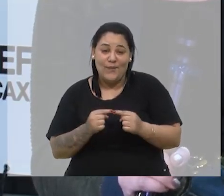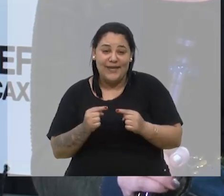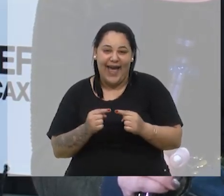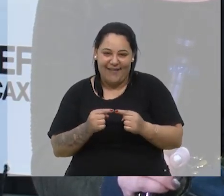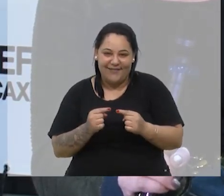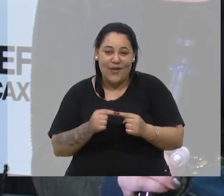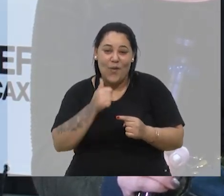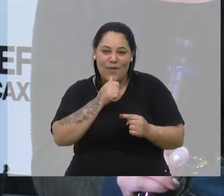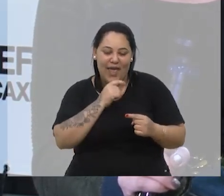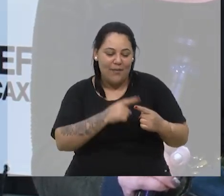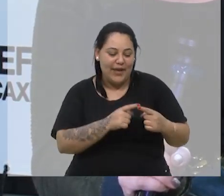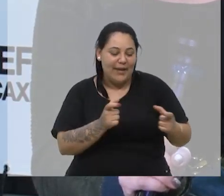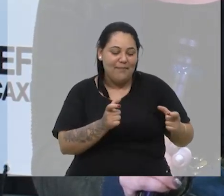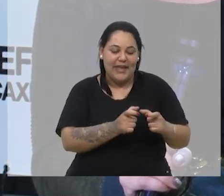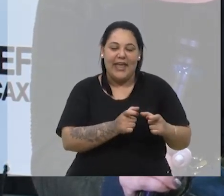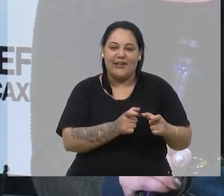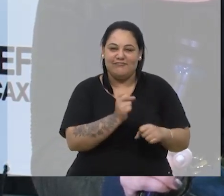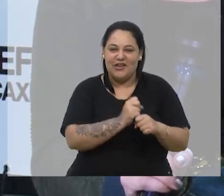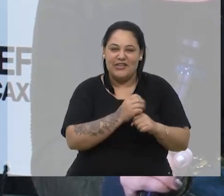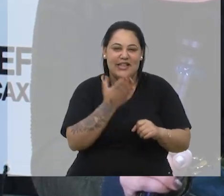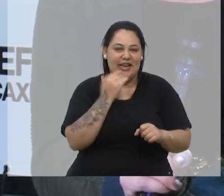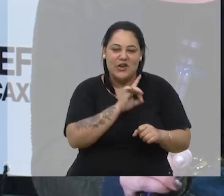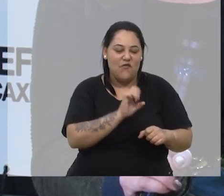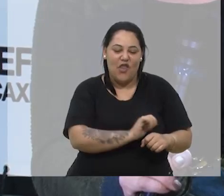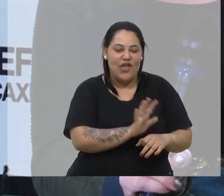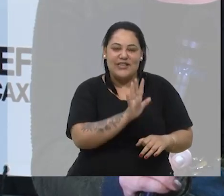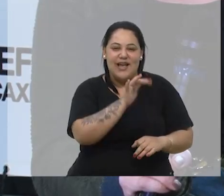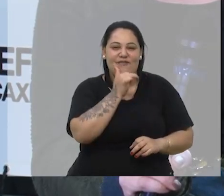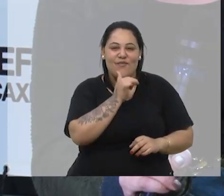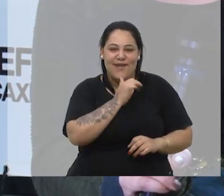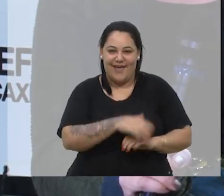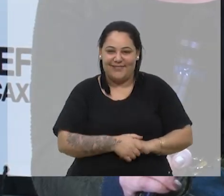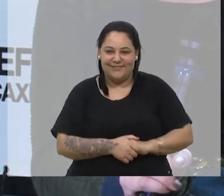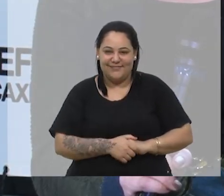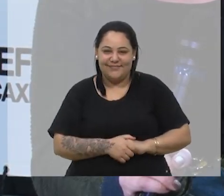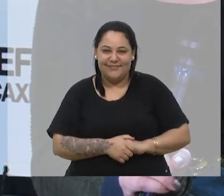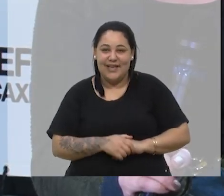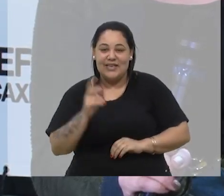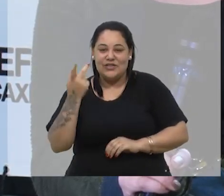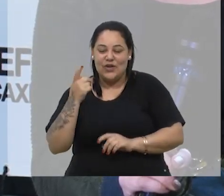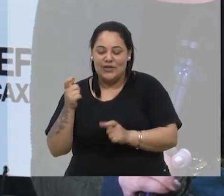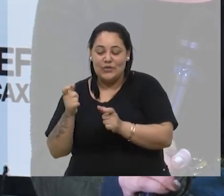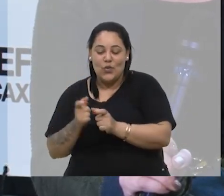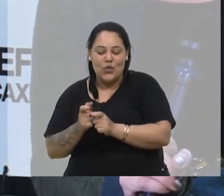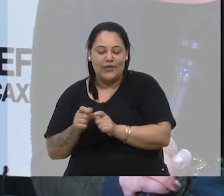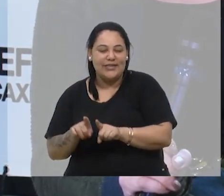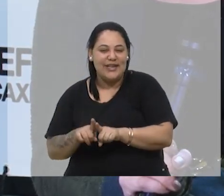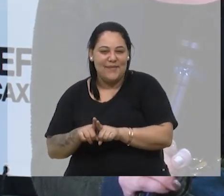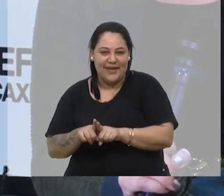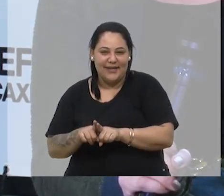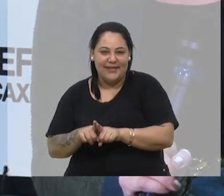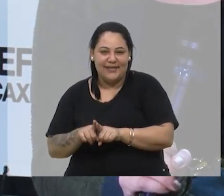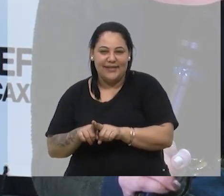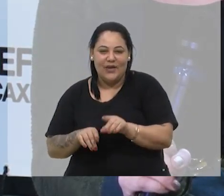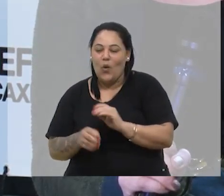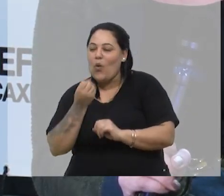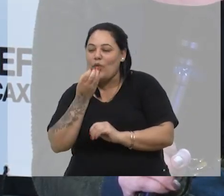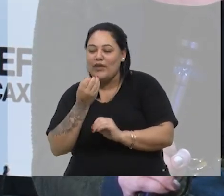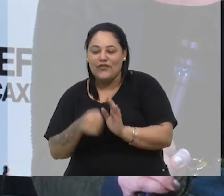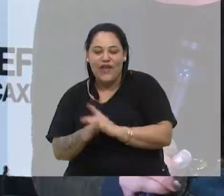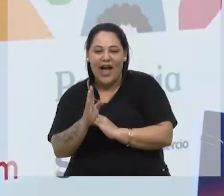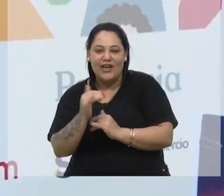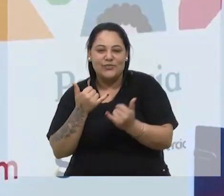o relógio. Naquilo ele vê o avião caindo. Aí no mar, ali na frente dele, aí ele vai correndo